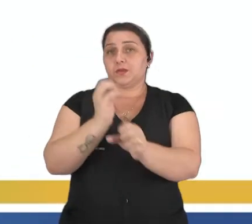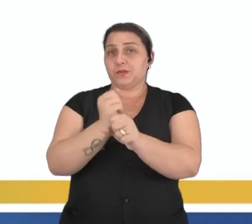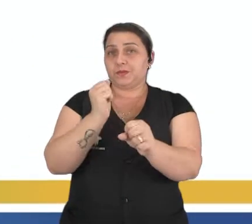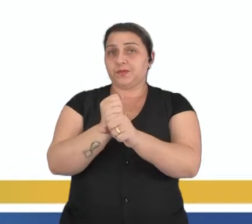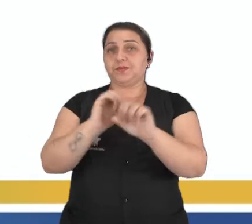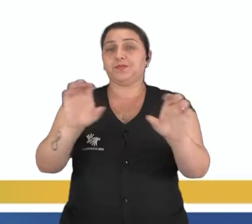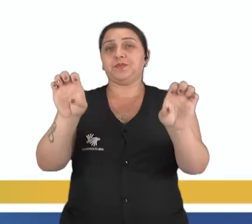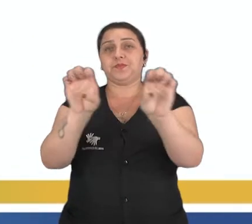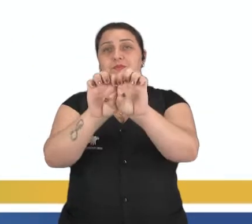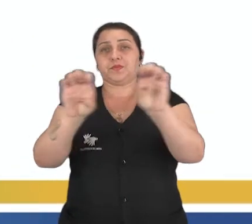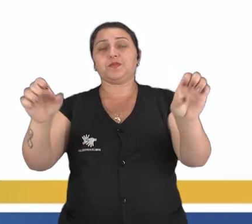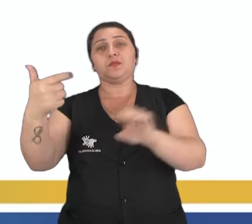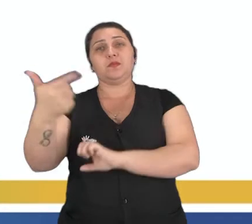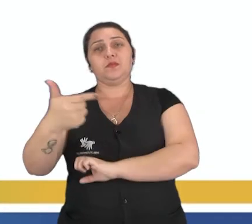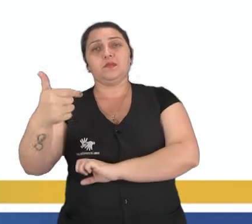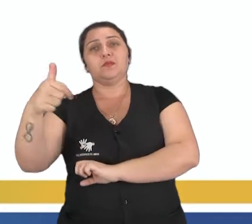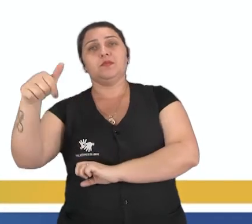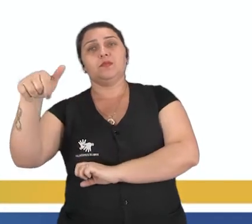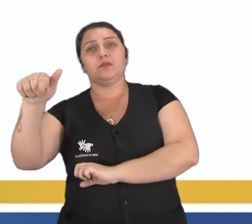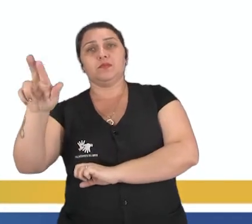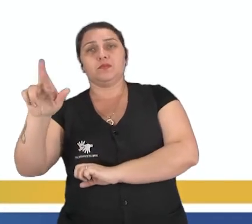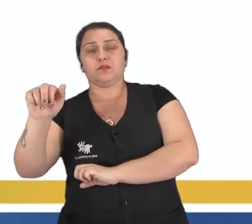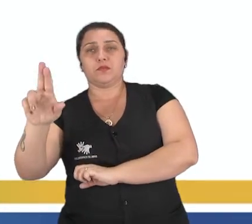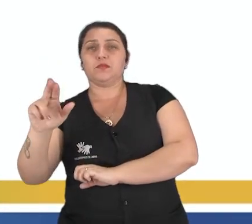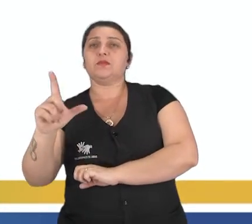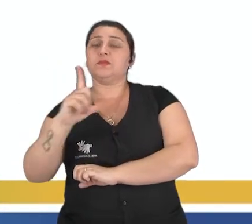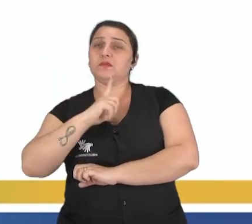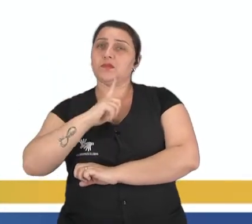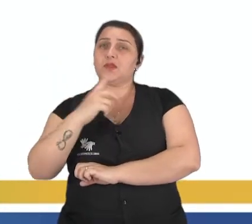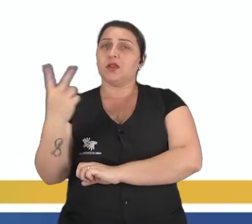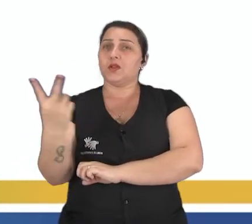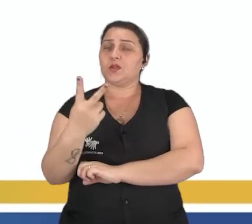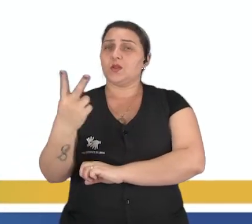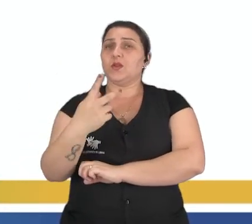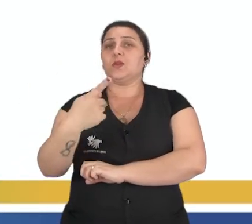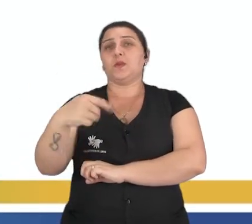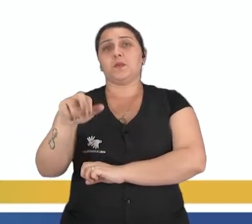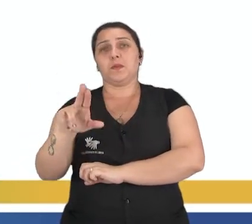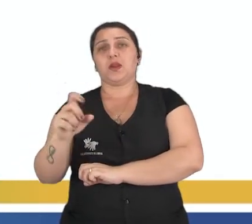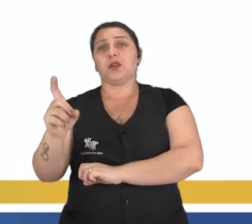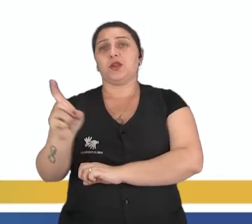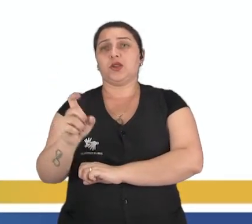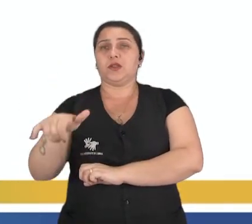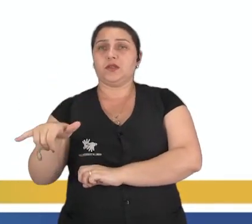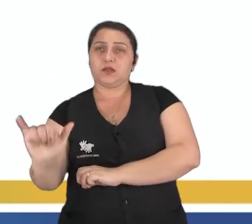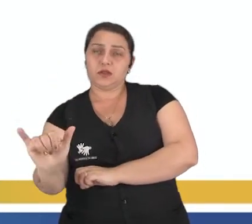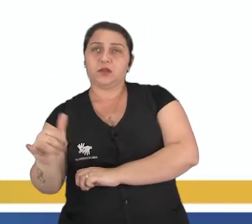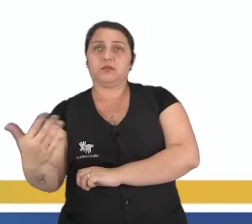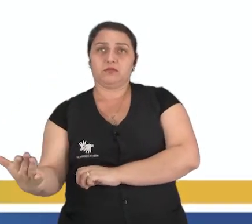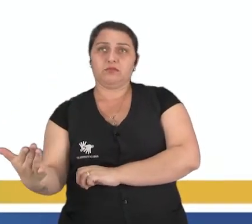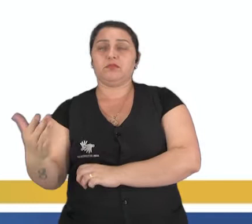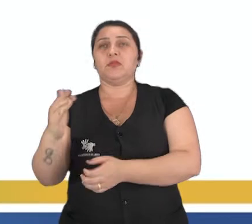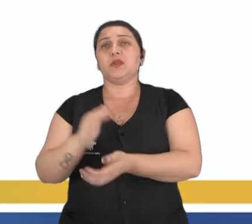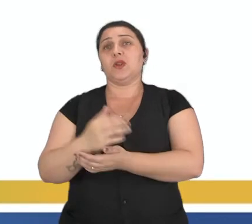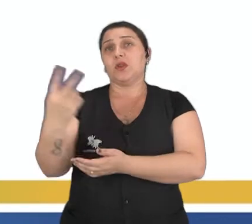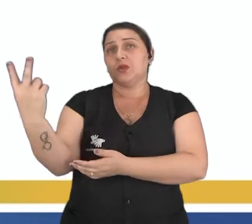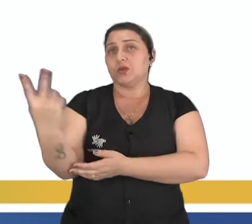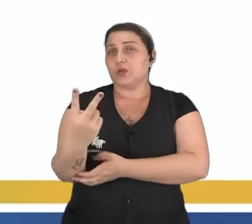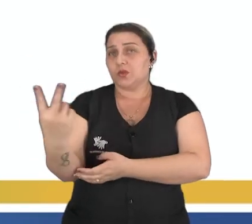de equações do segundo grau significa obter todos os pares ordenados x e y, quando ele for de